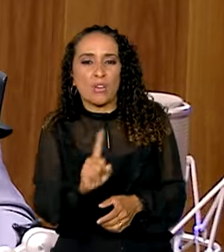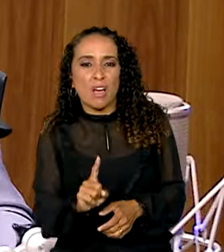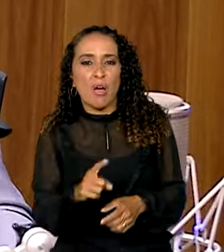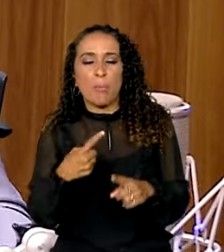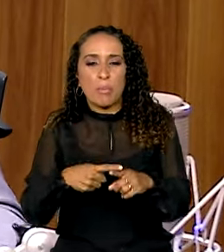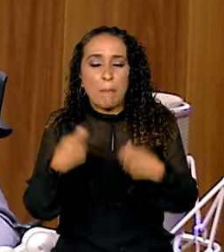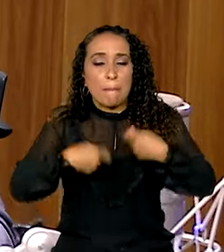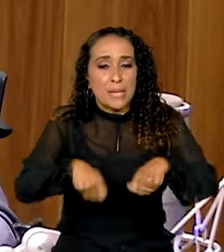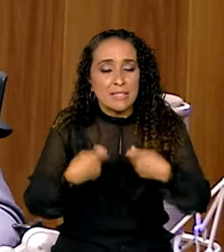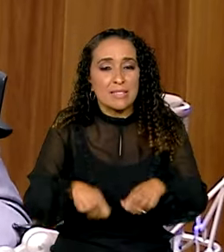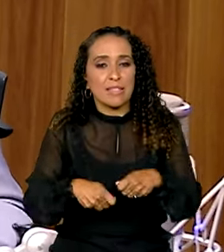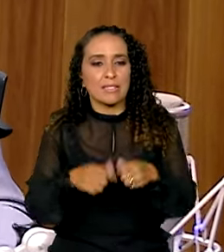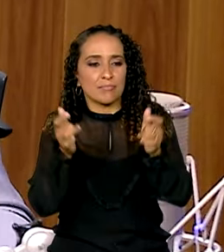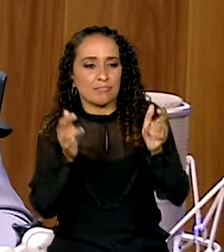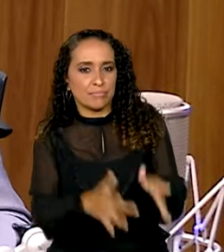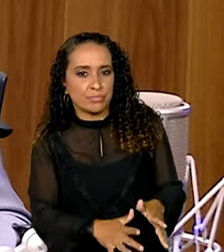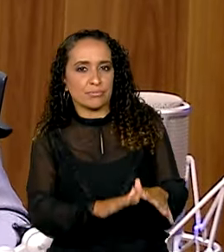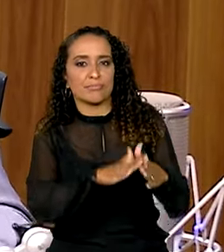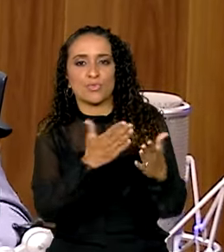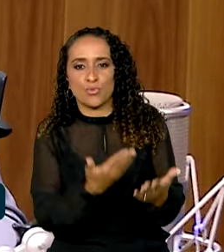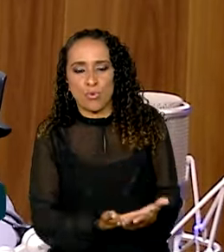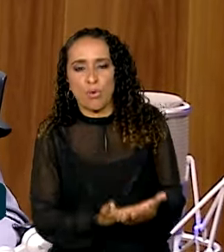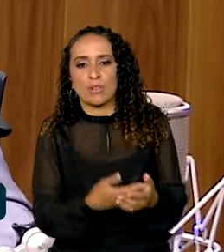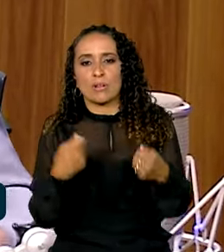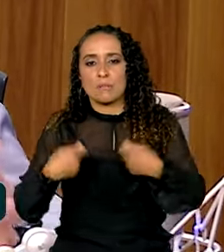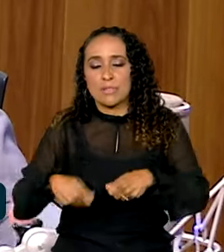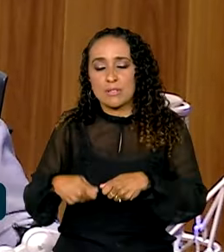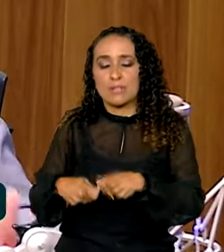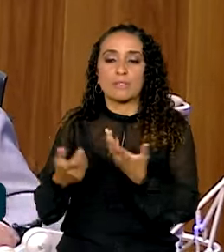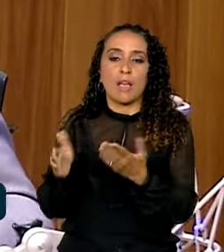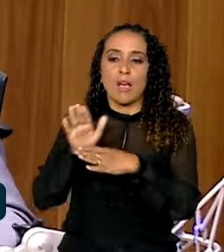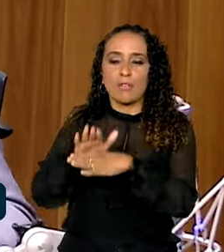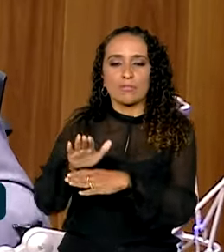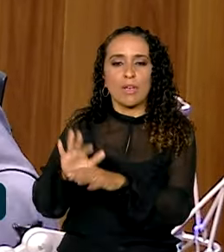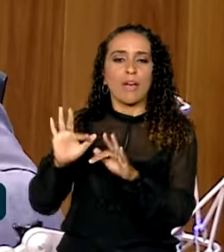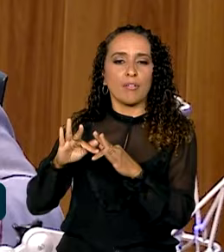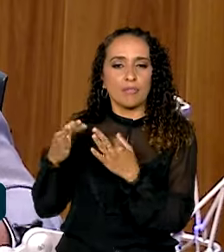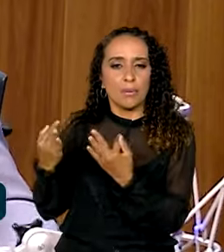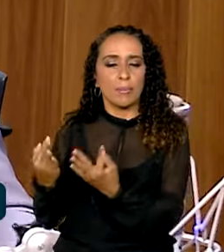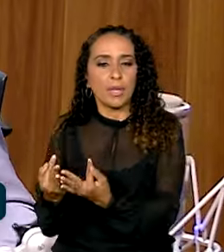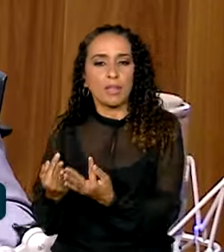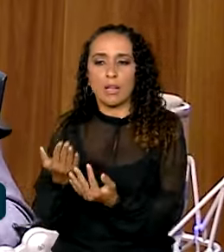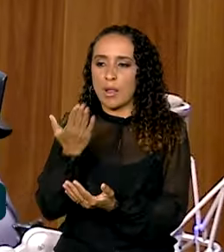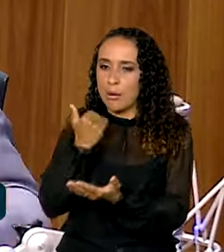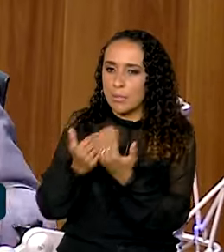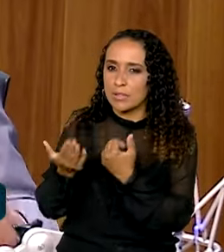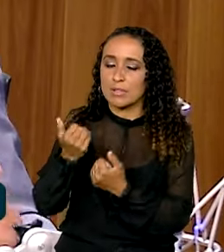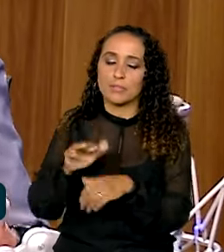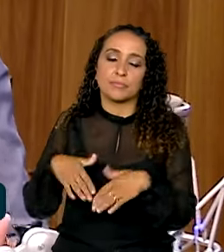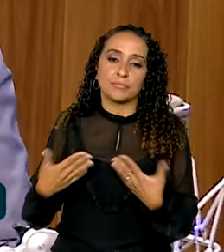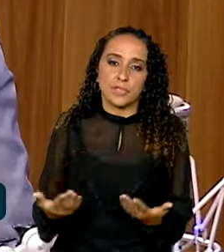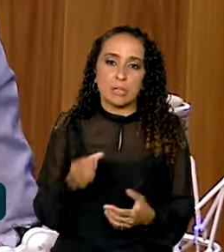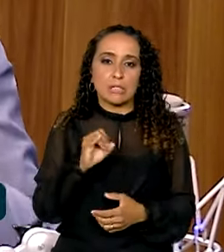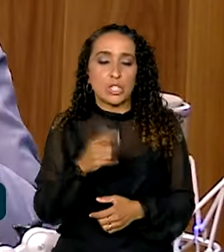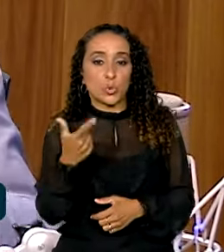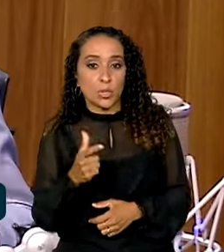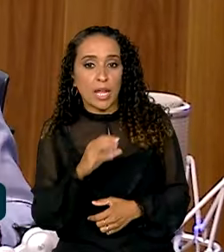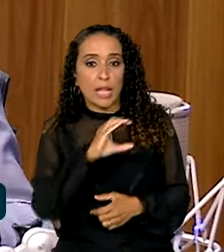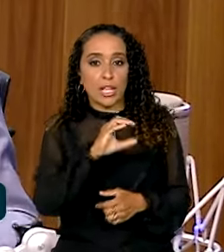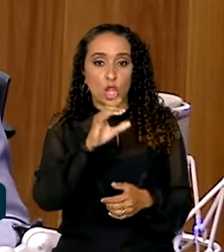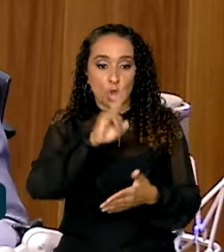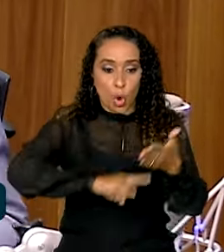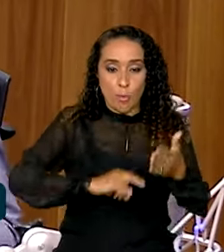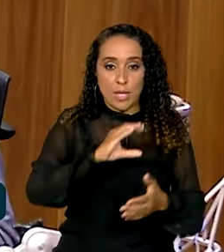por necessidade, às vezes abandonam a escola por uma necessidade de ajudar a família, de alimentação, enfim. Quem não tem CPF, uma